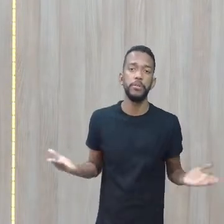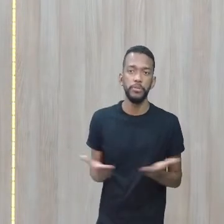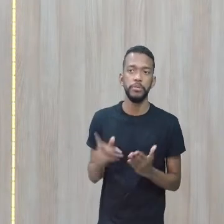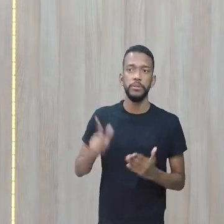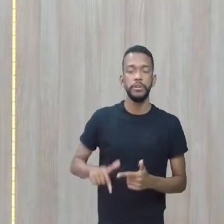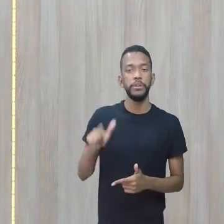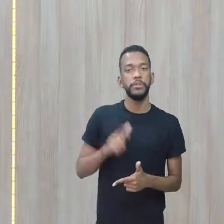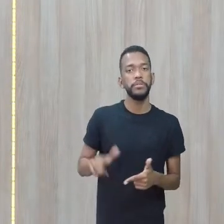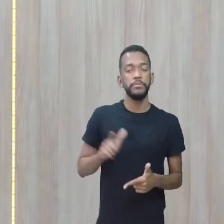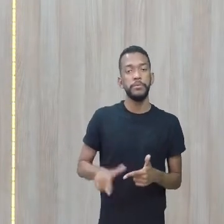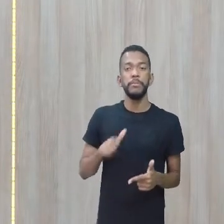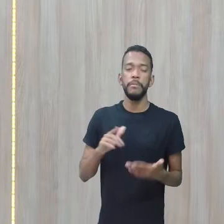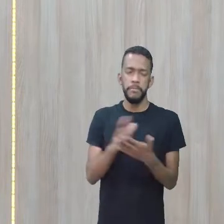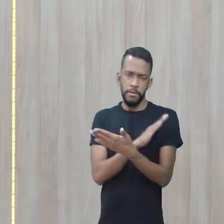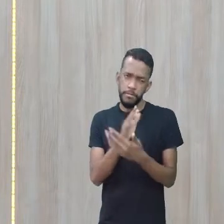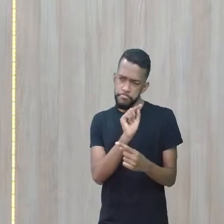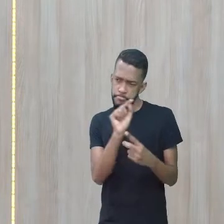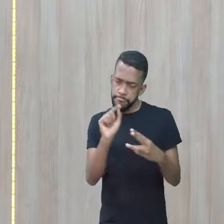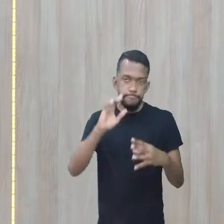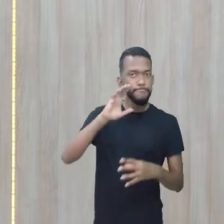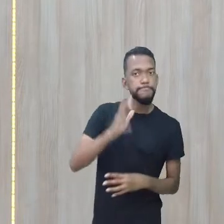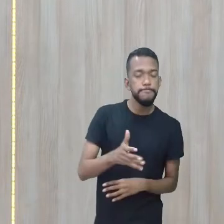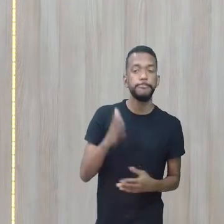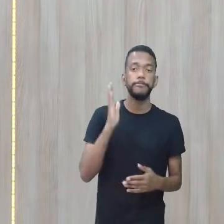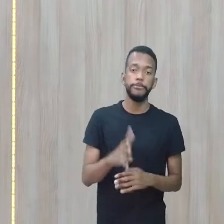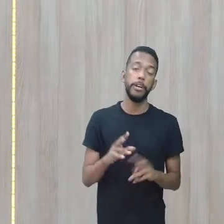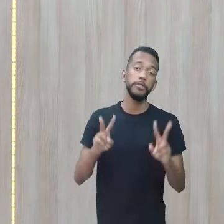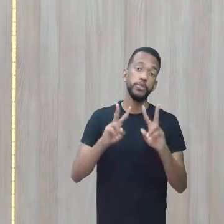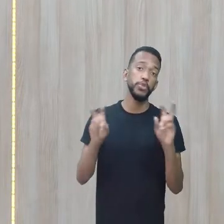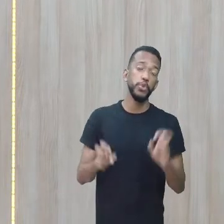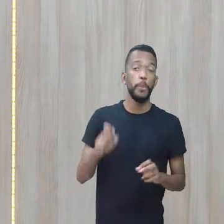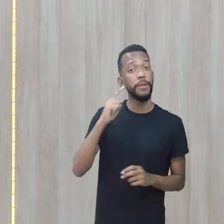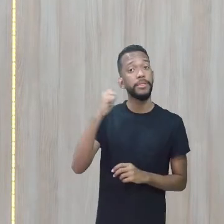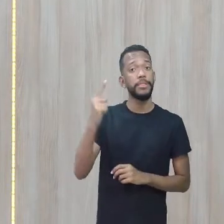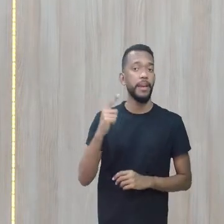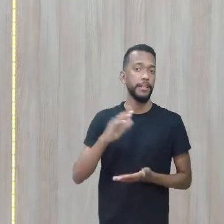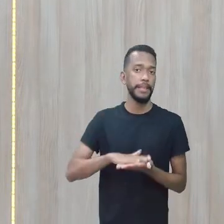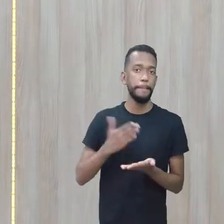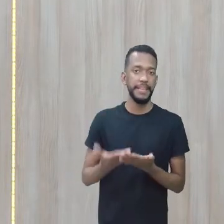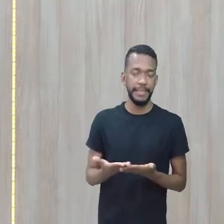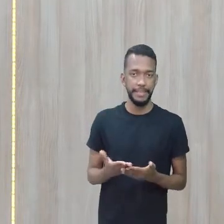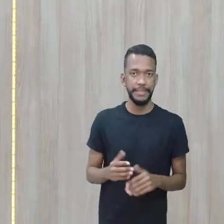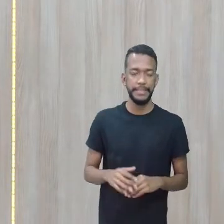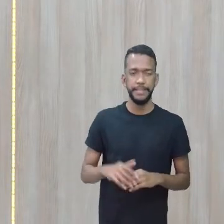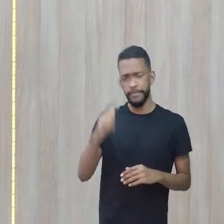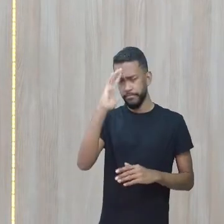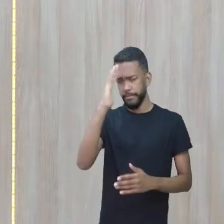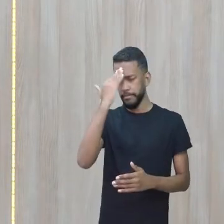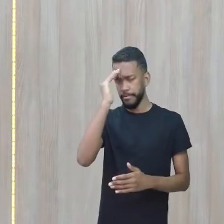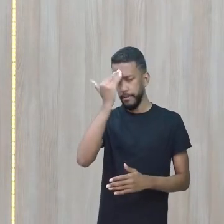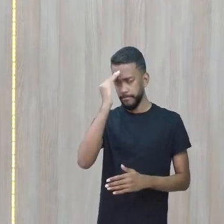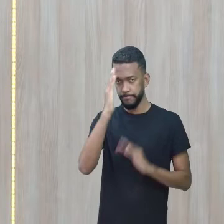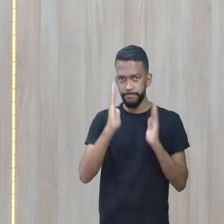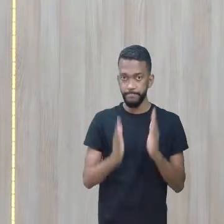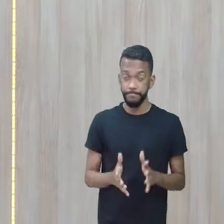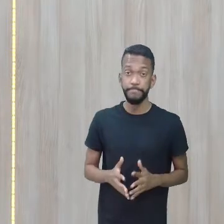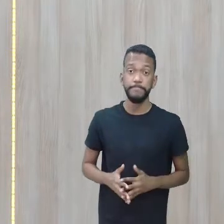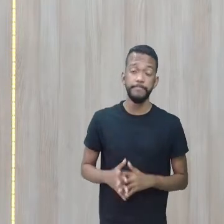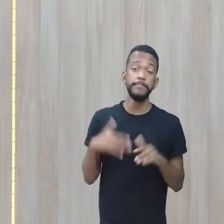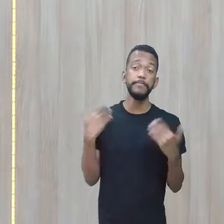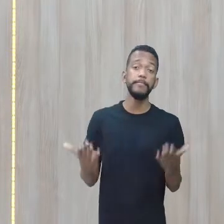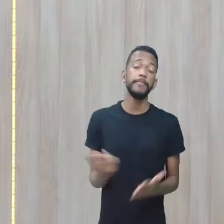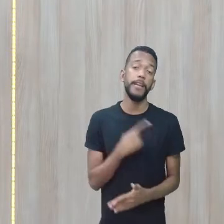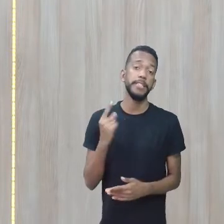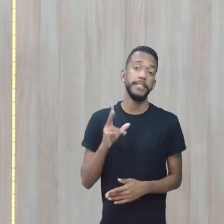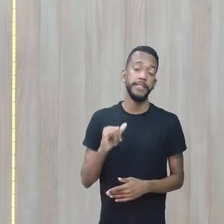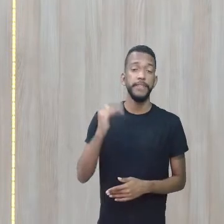resolver alguns probleminhas com fração com essa ideia interpretativa. A gente vai resolver os problemas e logo em seguida a gente